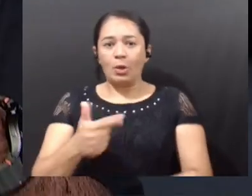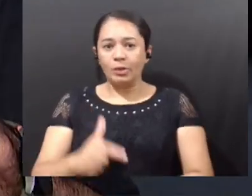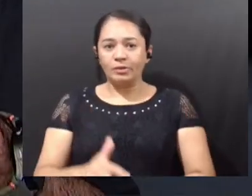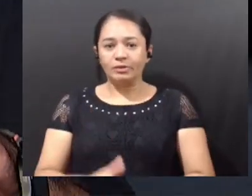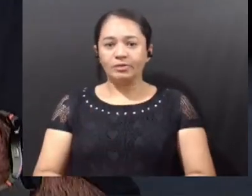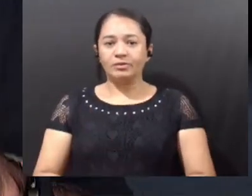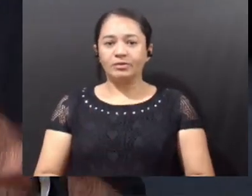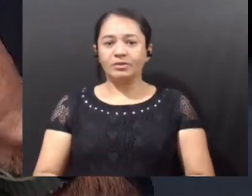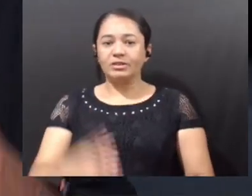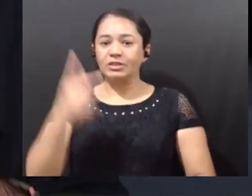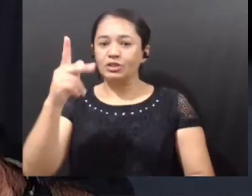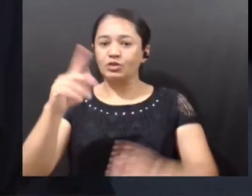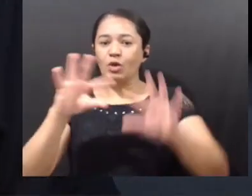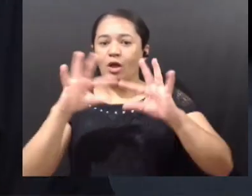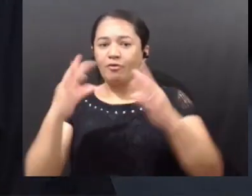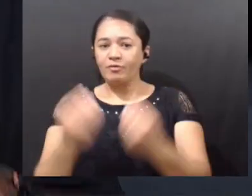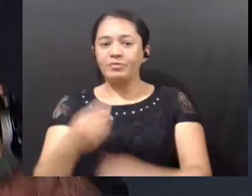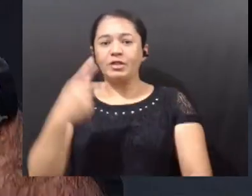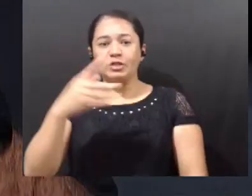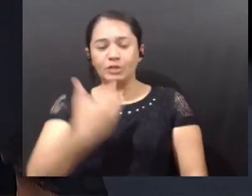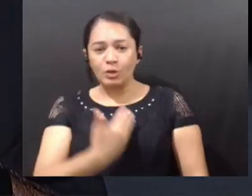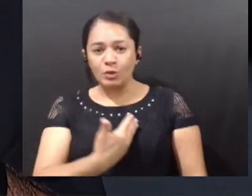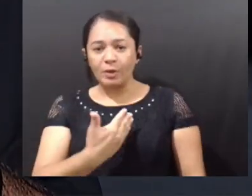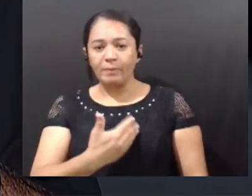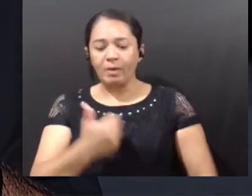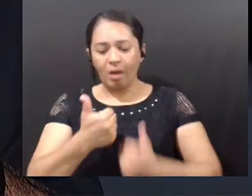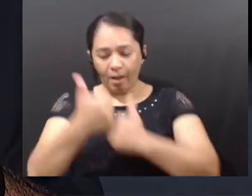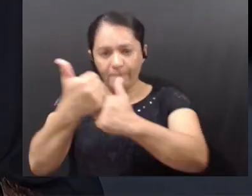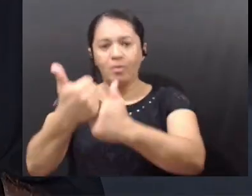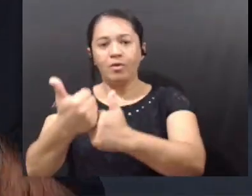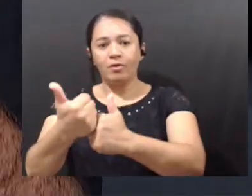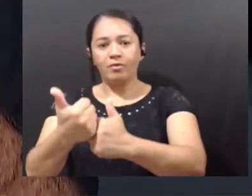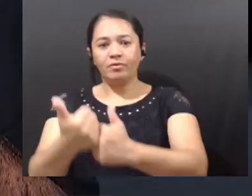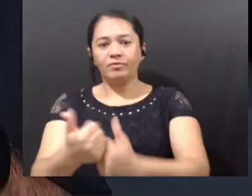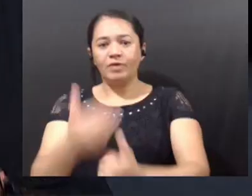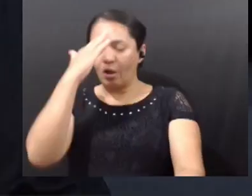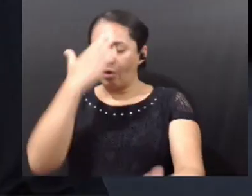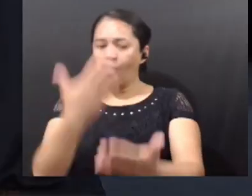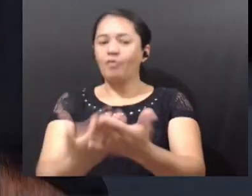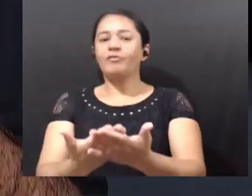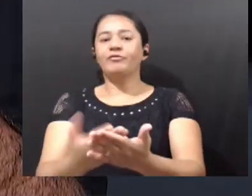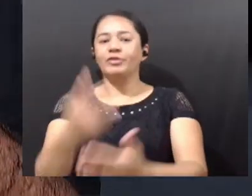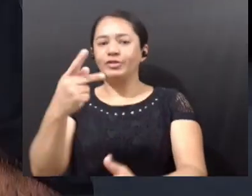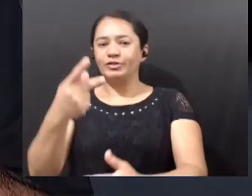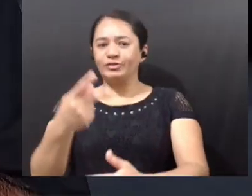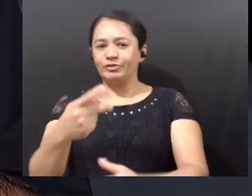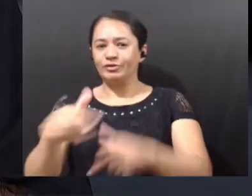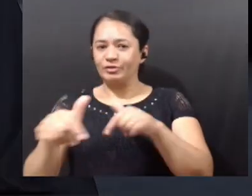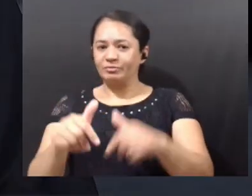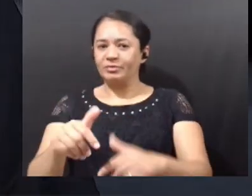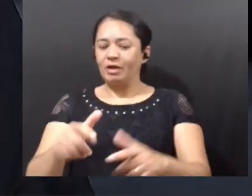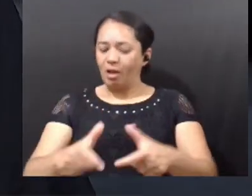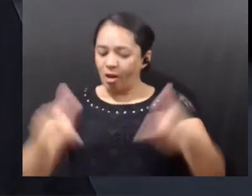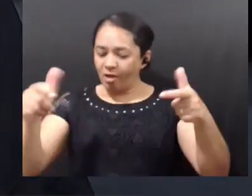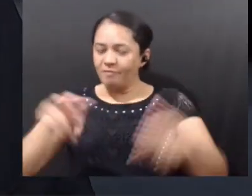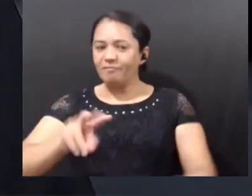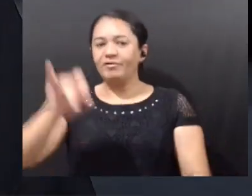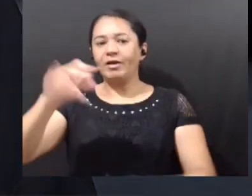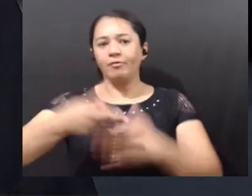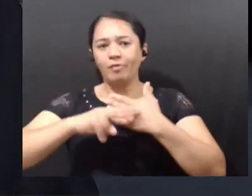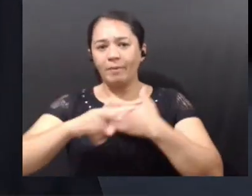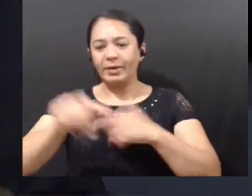família, os seus amigos estão te apoiando, confie nesse negócio que ele vai ser grande, vai impactar pessoas. Isso vai ser